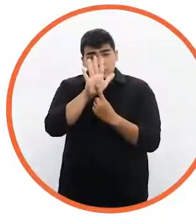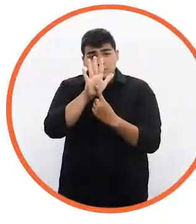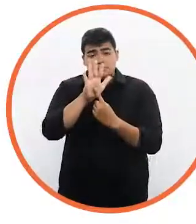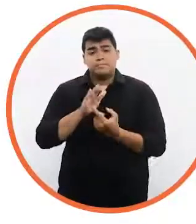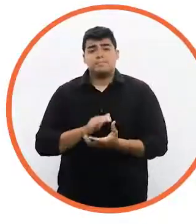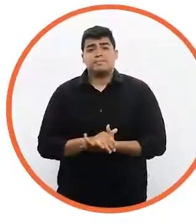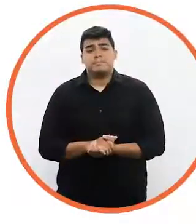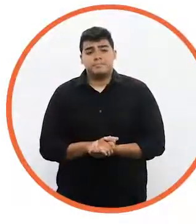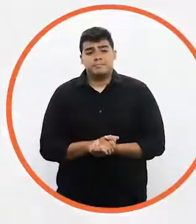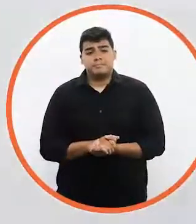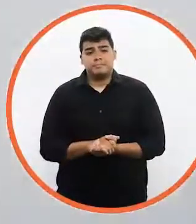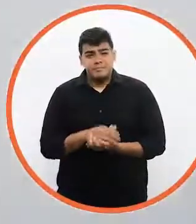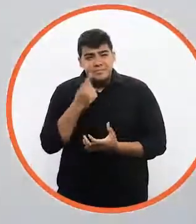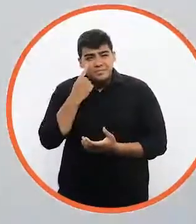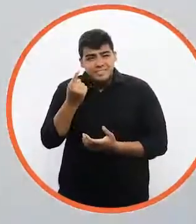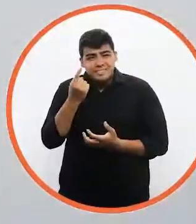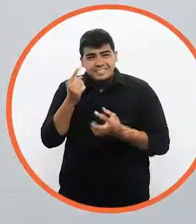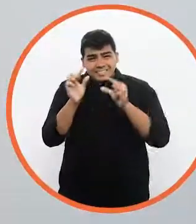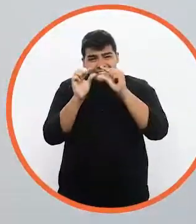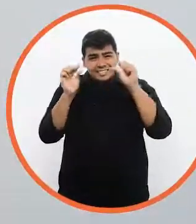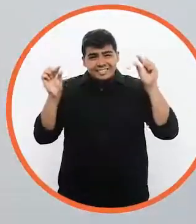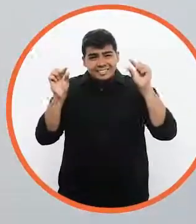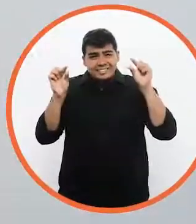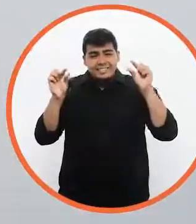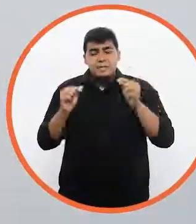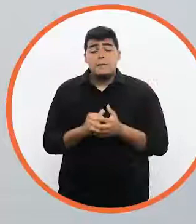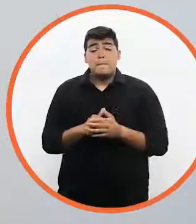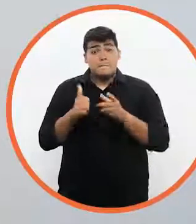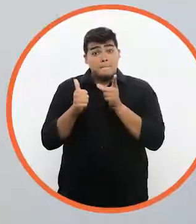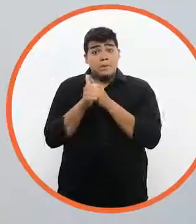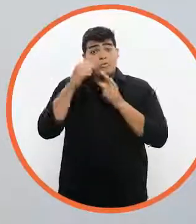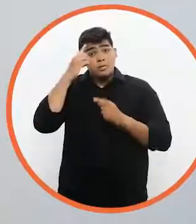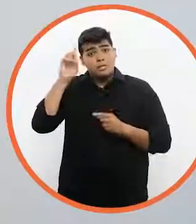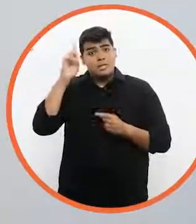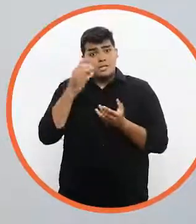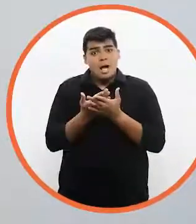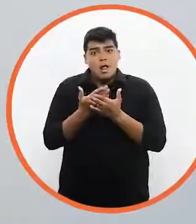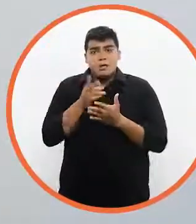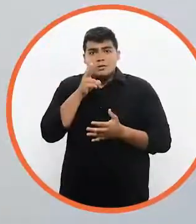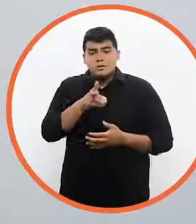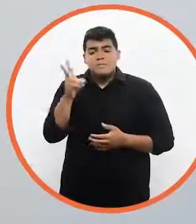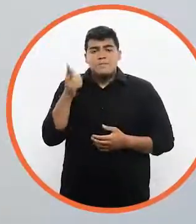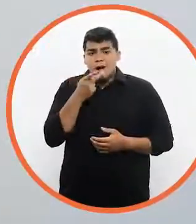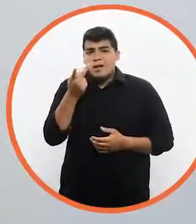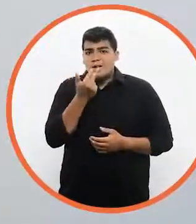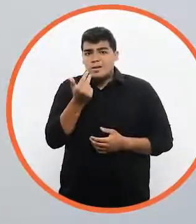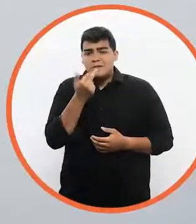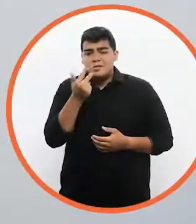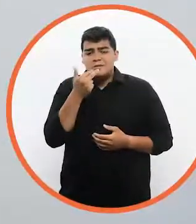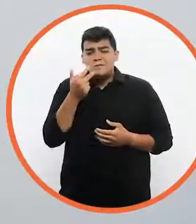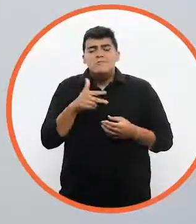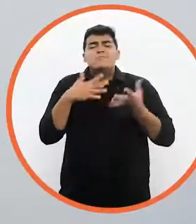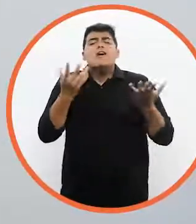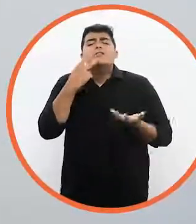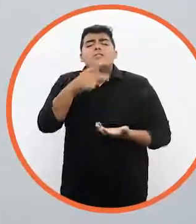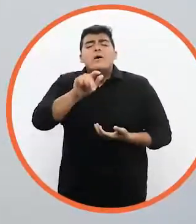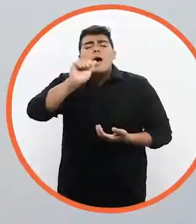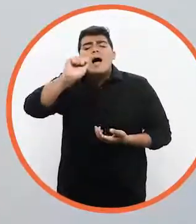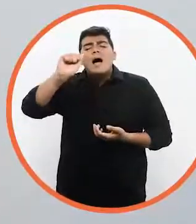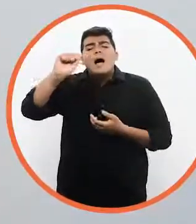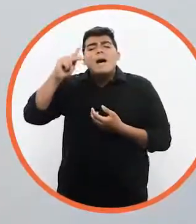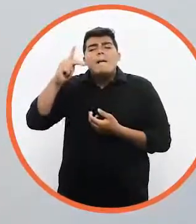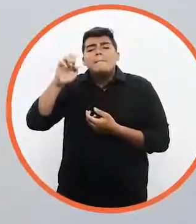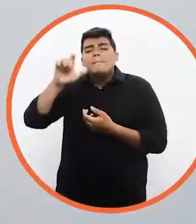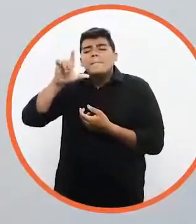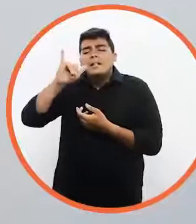são tus apelidos? Geralmente, primeiro dia de aula, eu chego para os meus alunos e eu pergunto: qual é seu apelido? Quais são tus apelidos? E é muito comum que